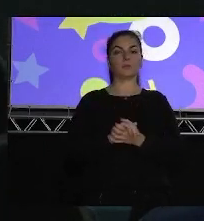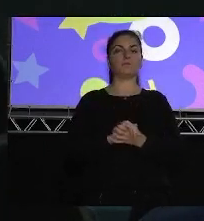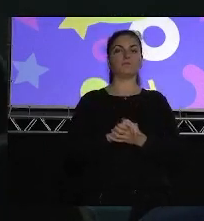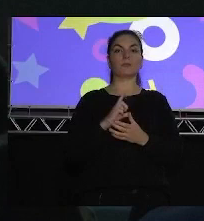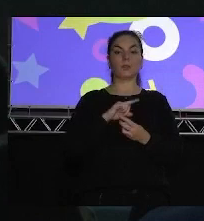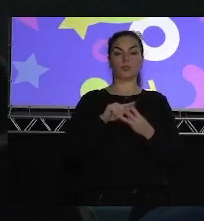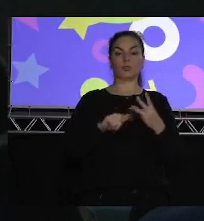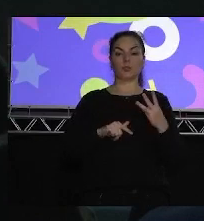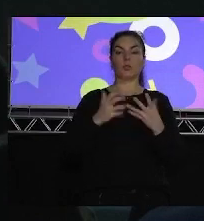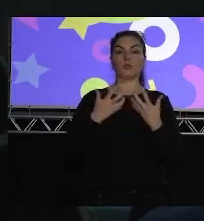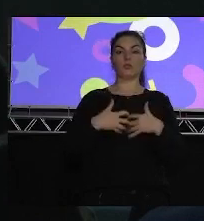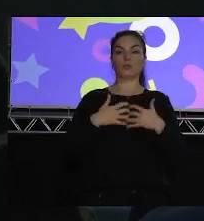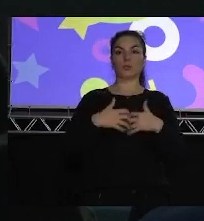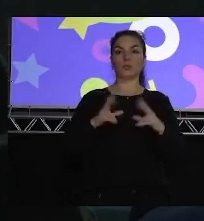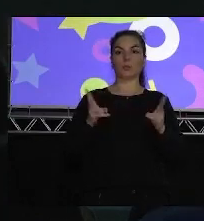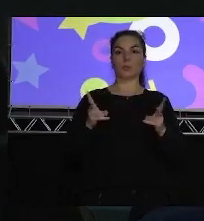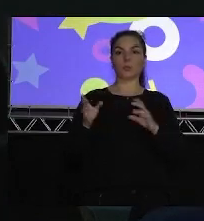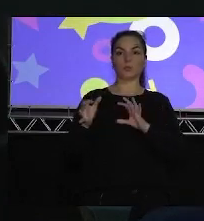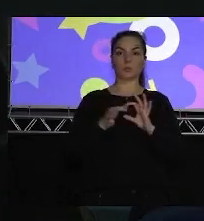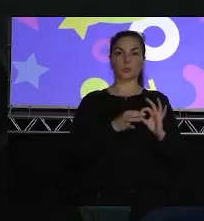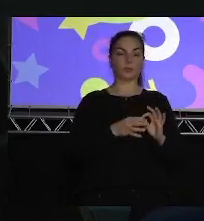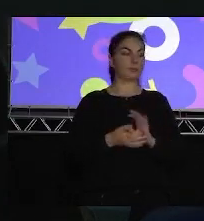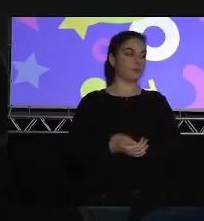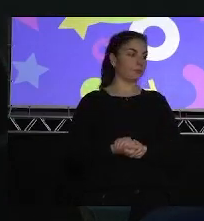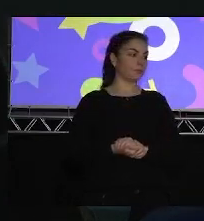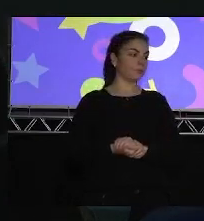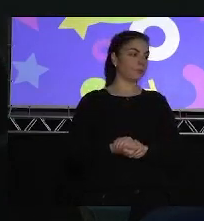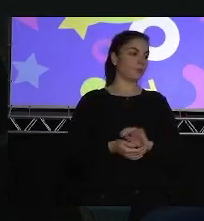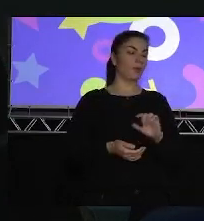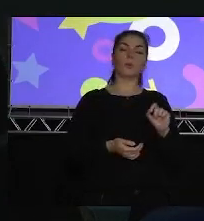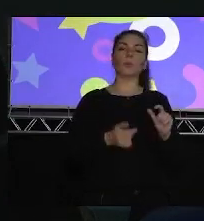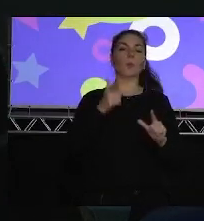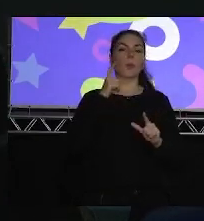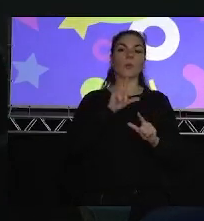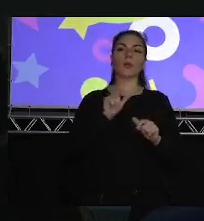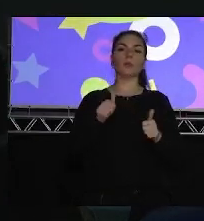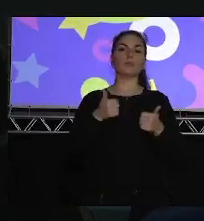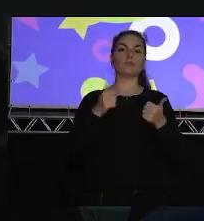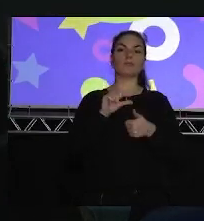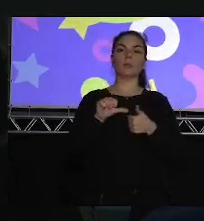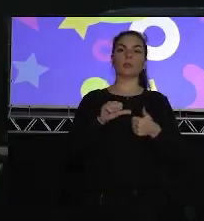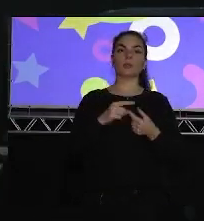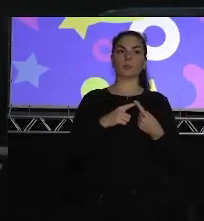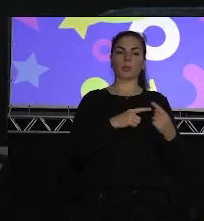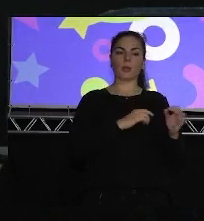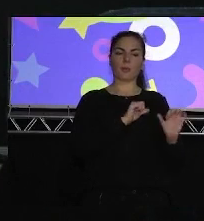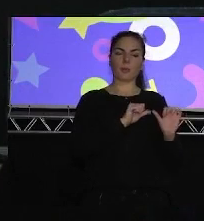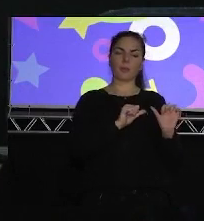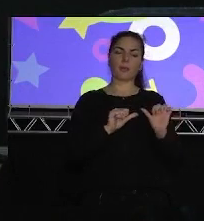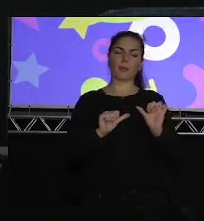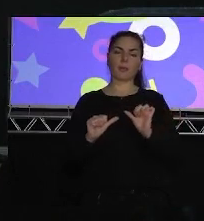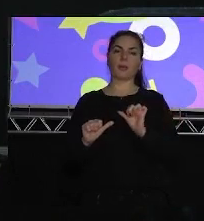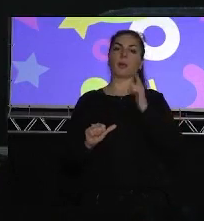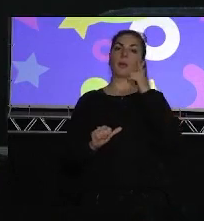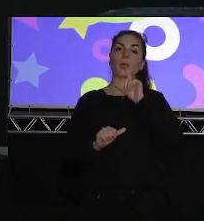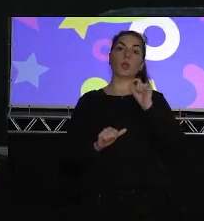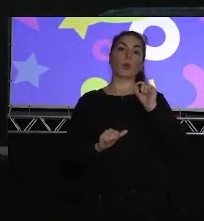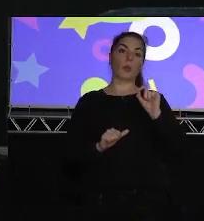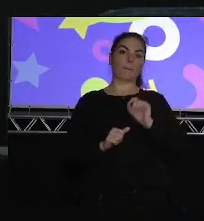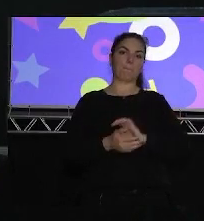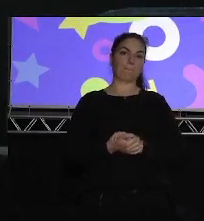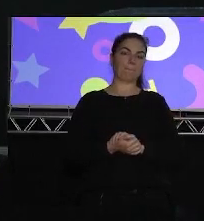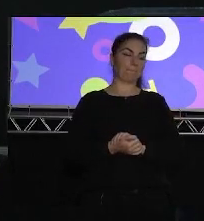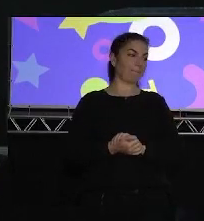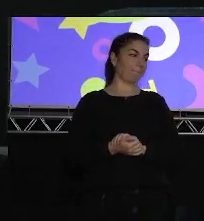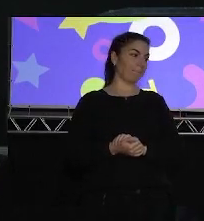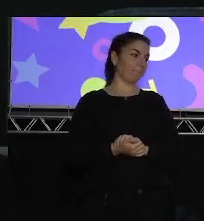coisas funcionando nas mesmas cadências. Bom, e quais foram os ganhos da mudança? Até fizeram tudo isso lá, Andy. Ganharam o quê? O que a BMW ganhou?